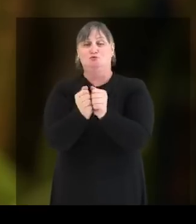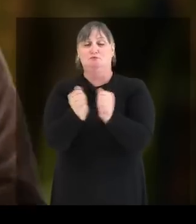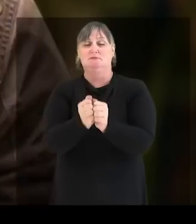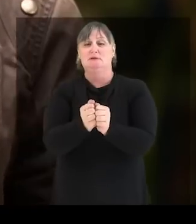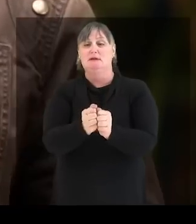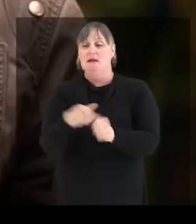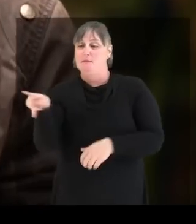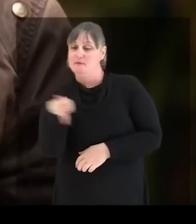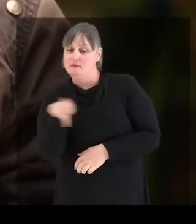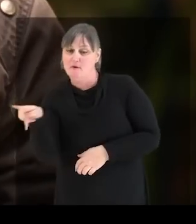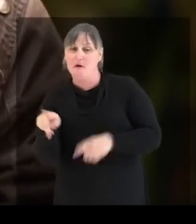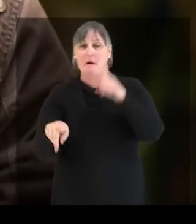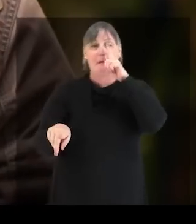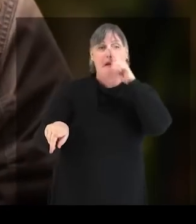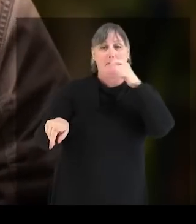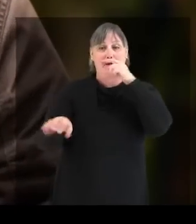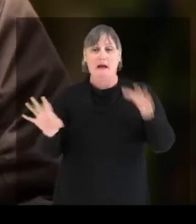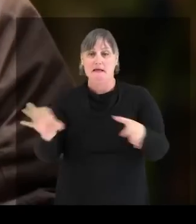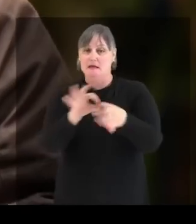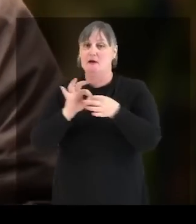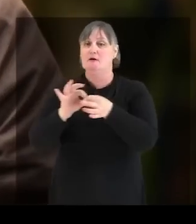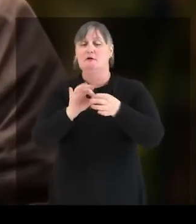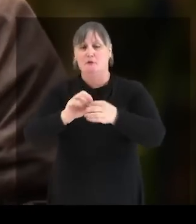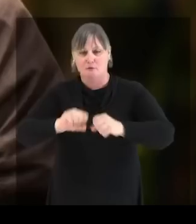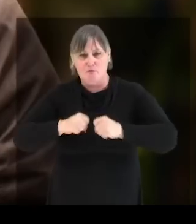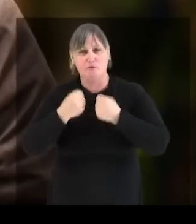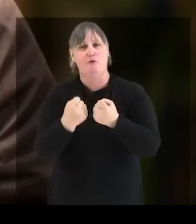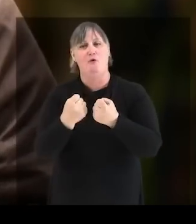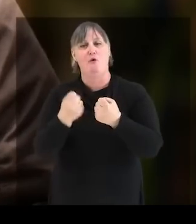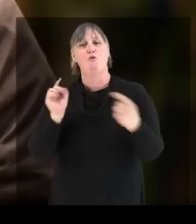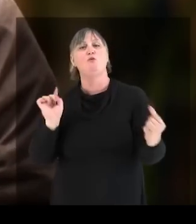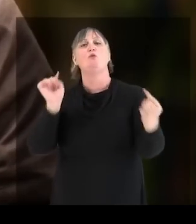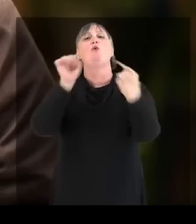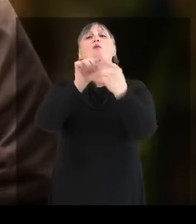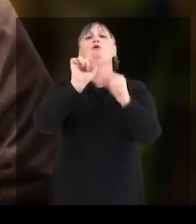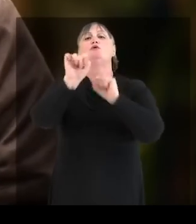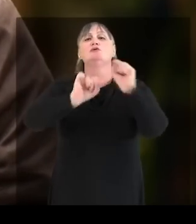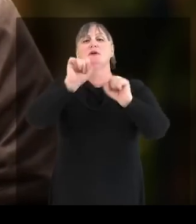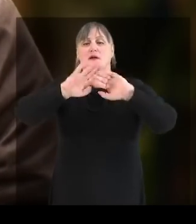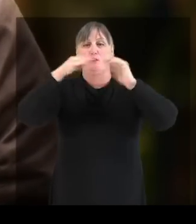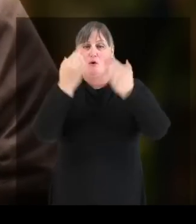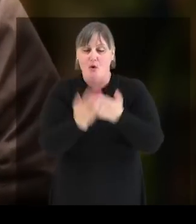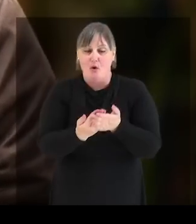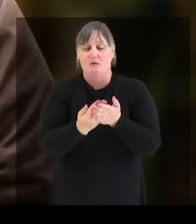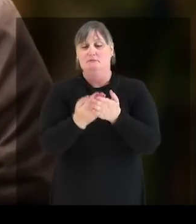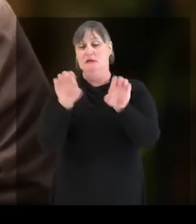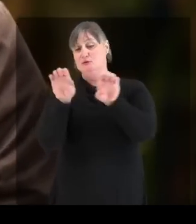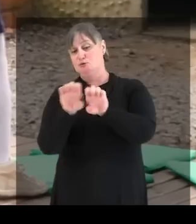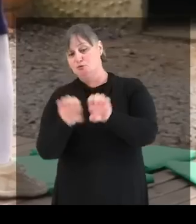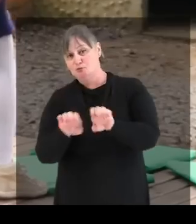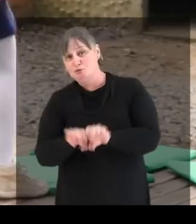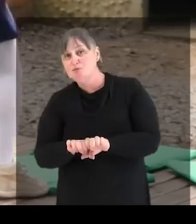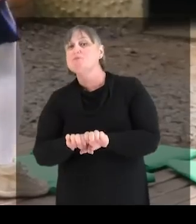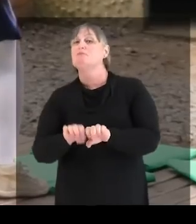Essa aliança de pais e professores, essa relação fortalece demais a escola e aquilo, o objetivo principal da escola, né? Mas a estrutura